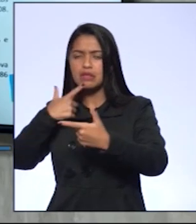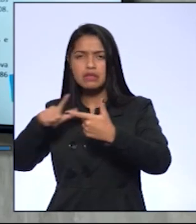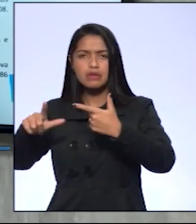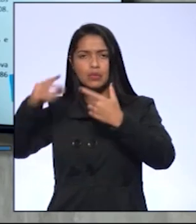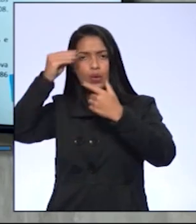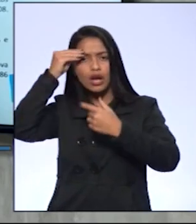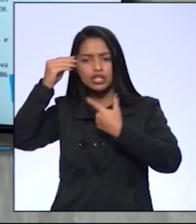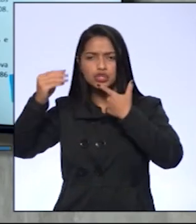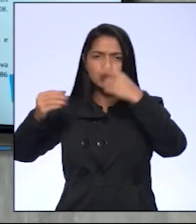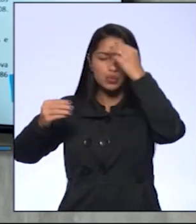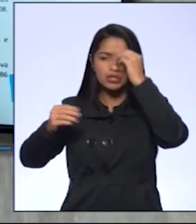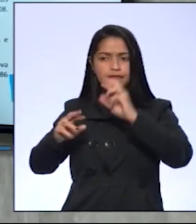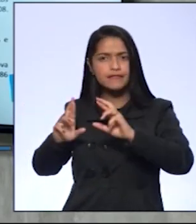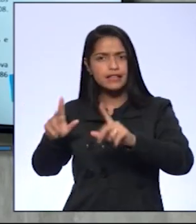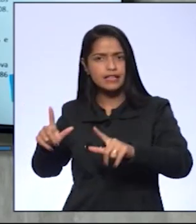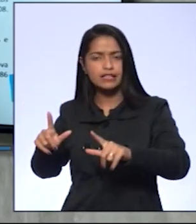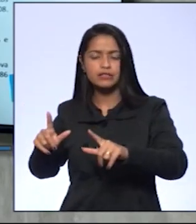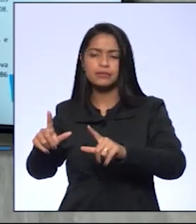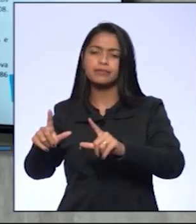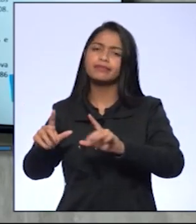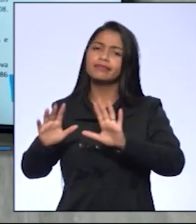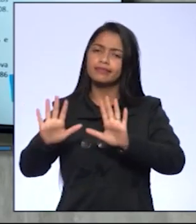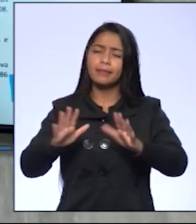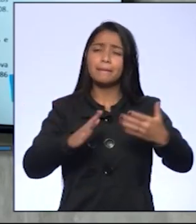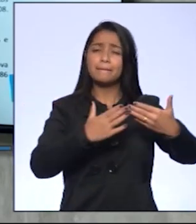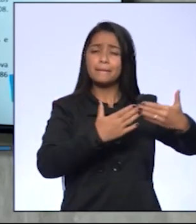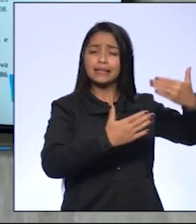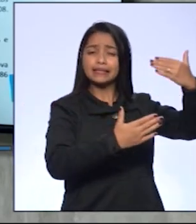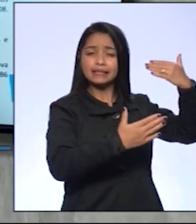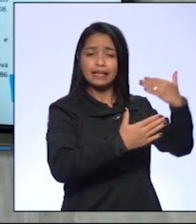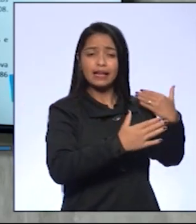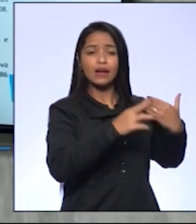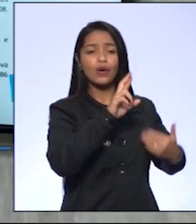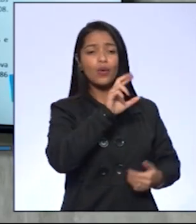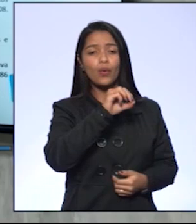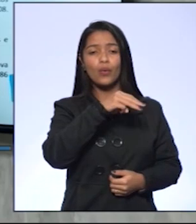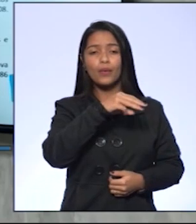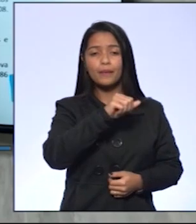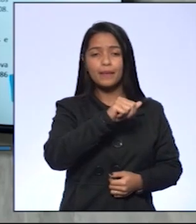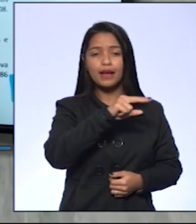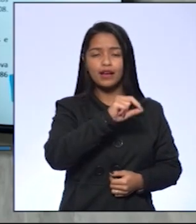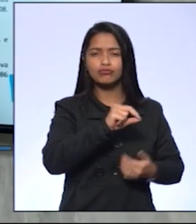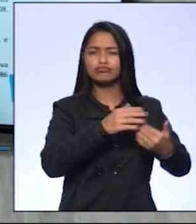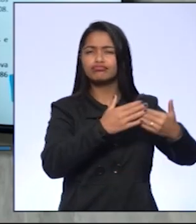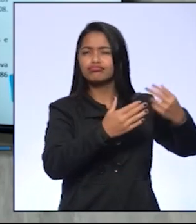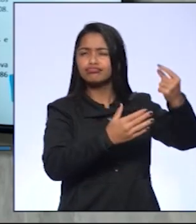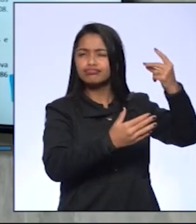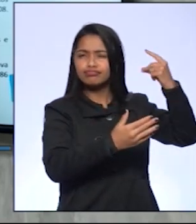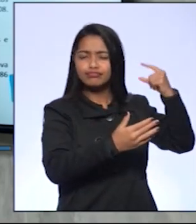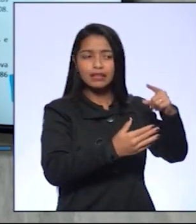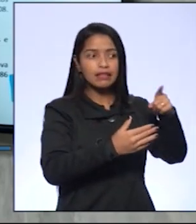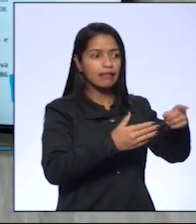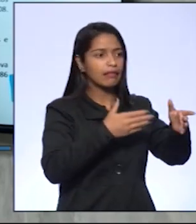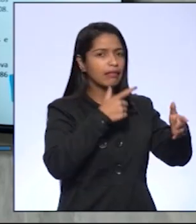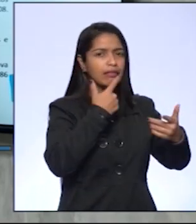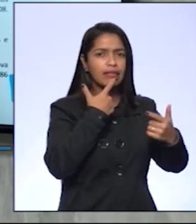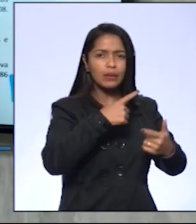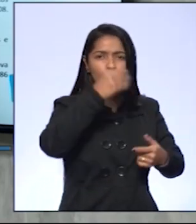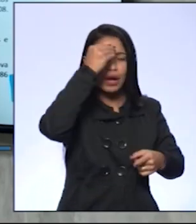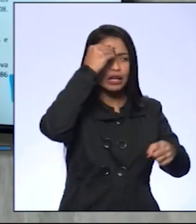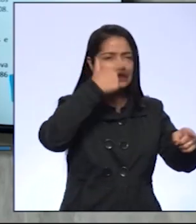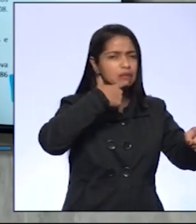dizendo, lá, nossa, era evidente, tá? Aqui a gente consegue se comunicar com tranquilidade para onde a gente